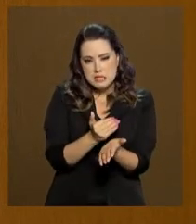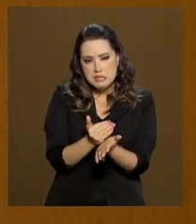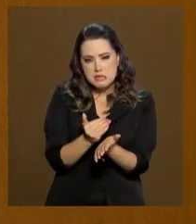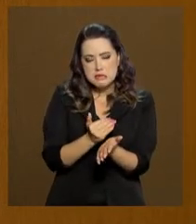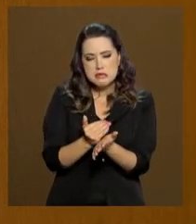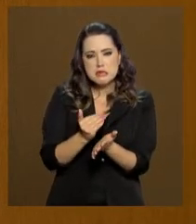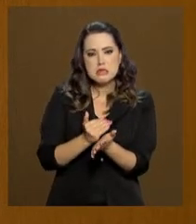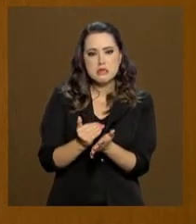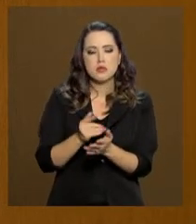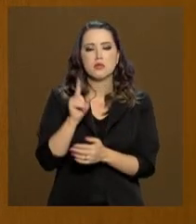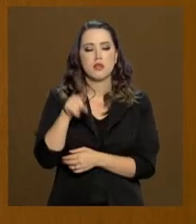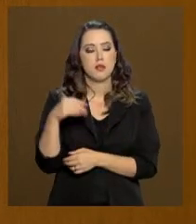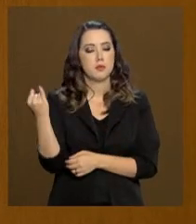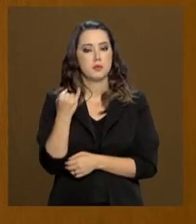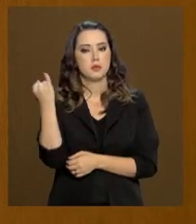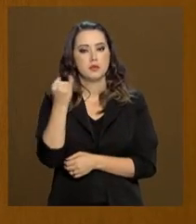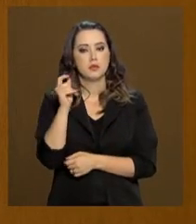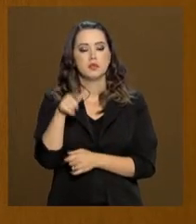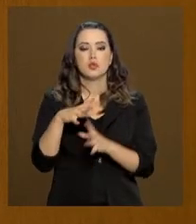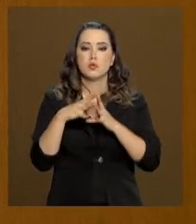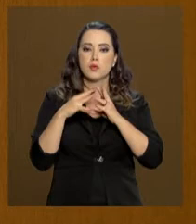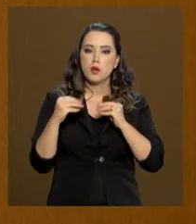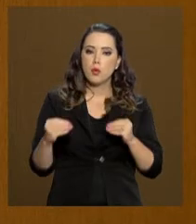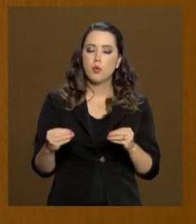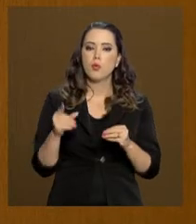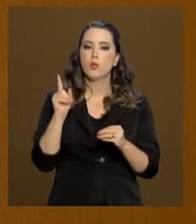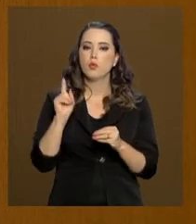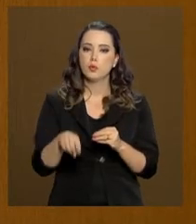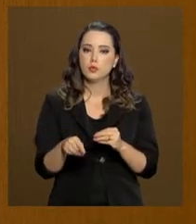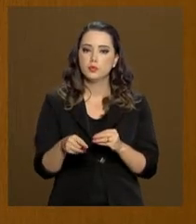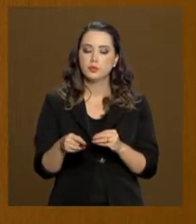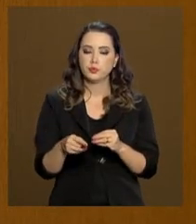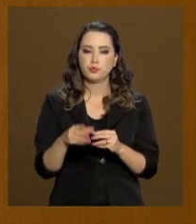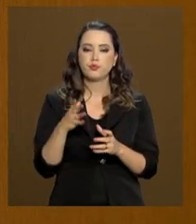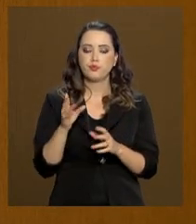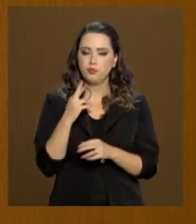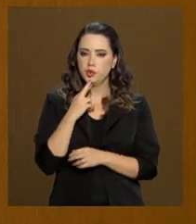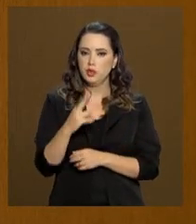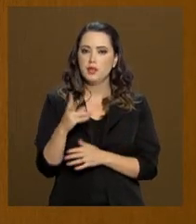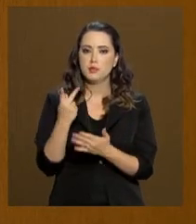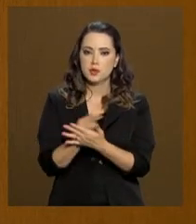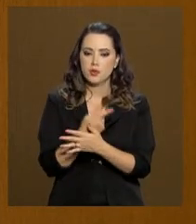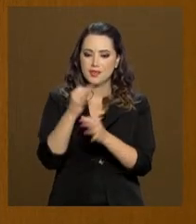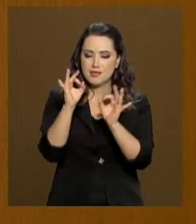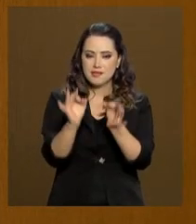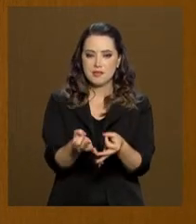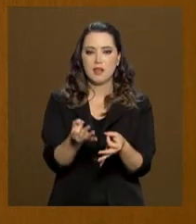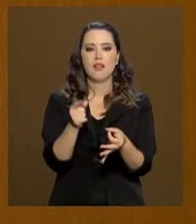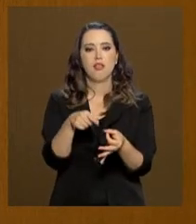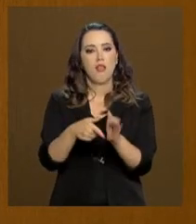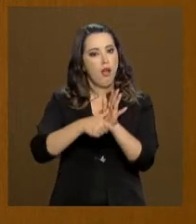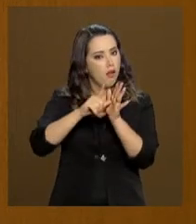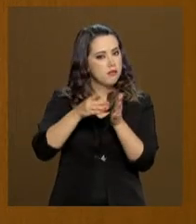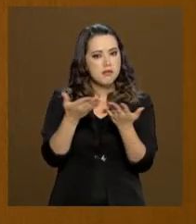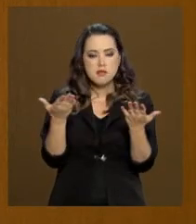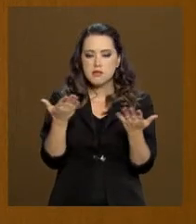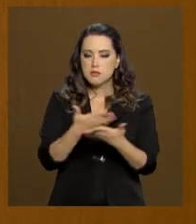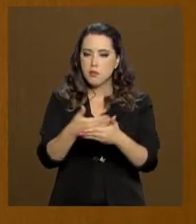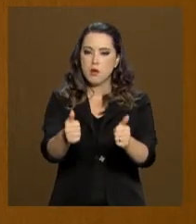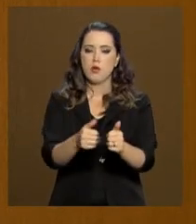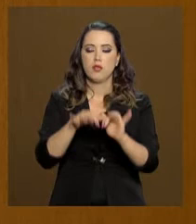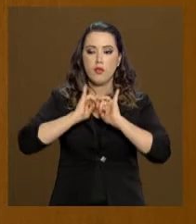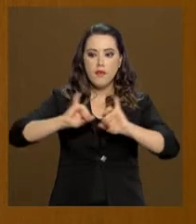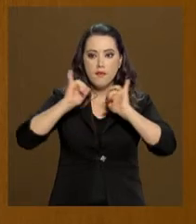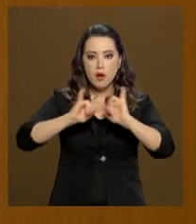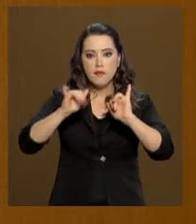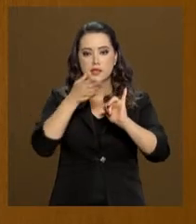é um fato extremamente importante para a cura e para que a solução aconteça, a campanha de prevenção